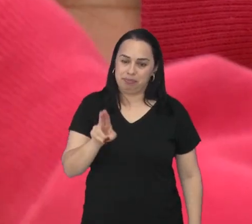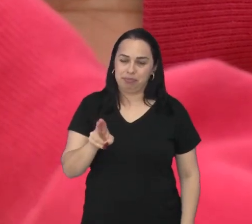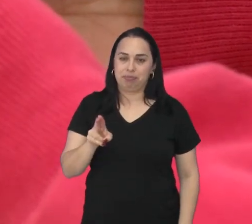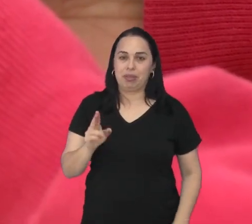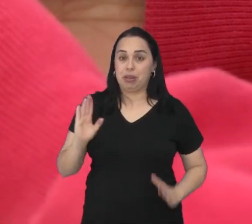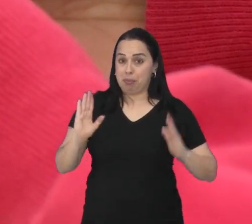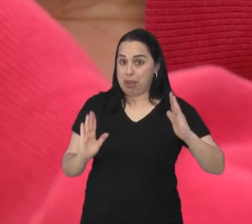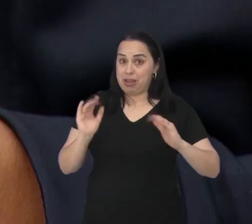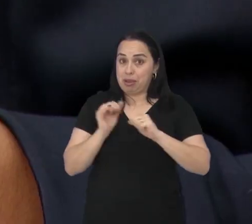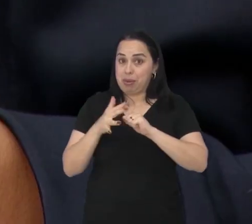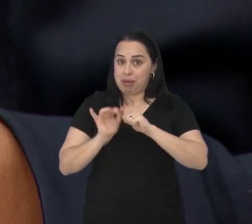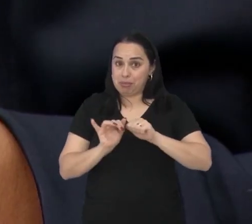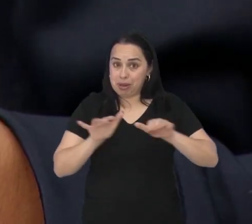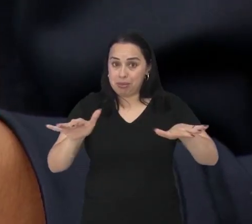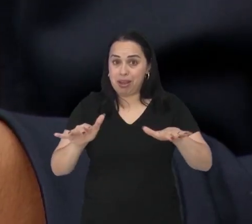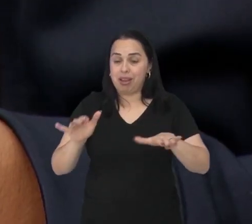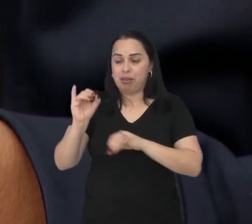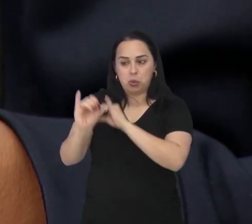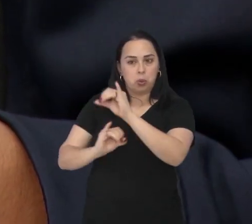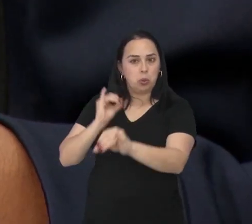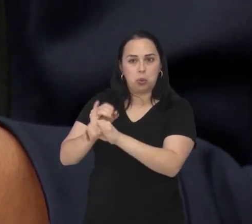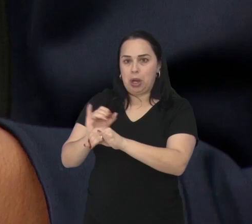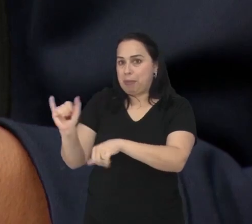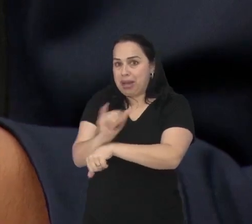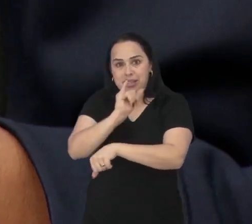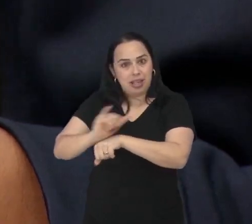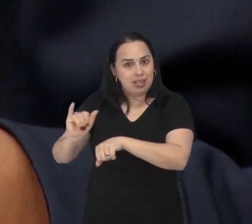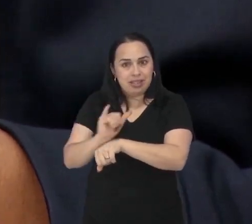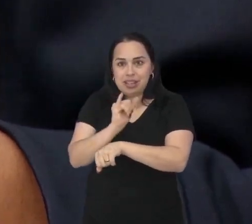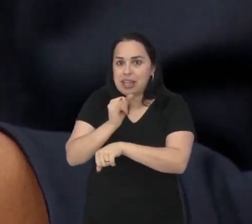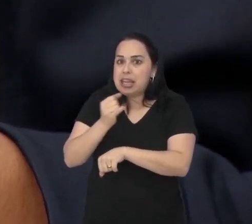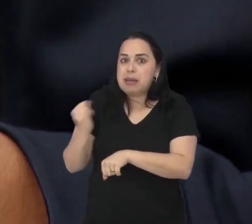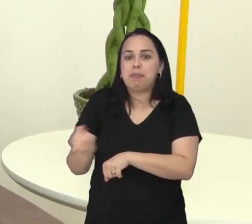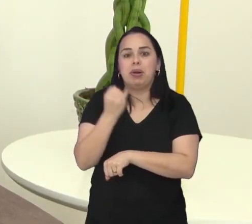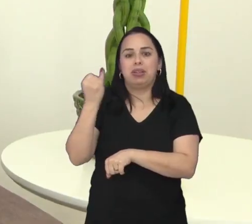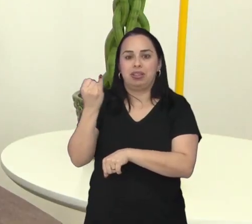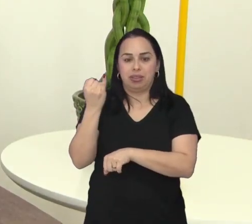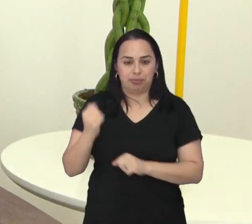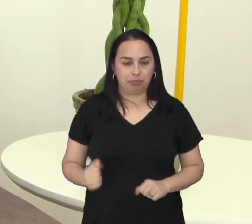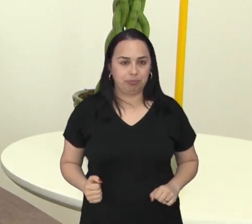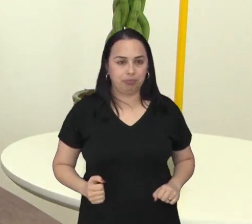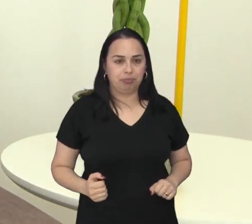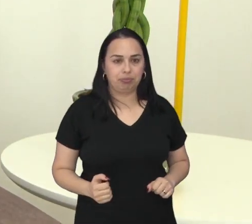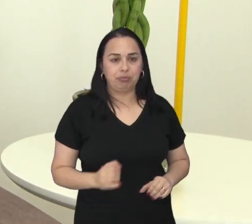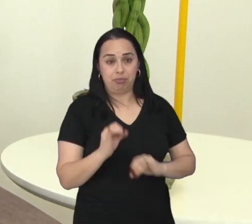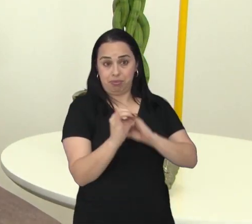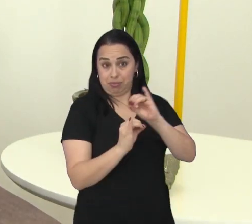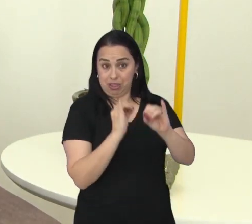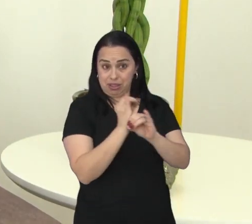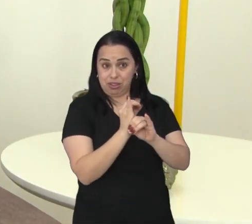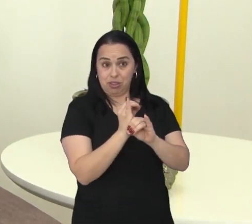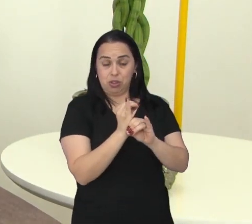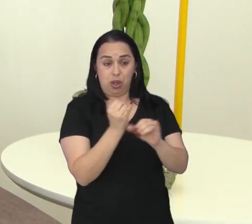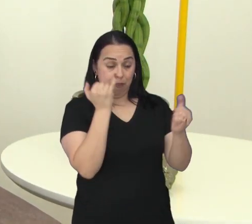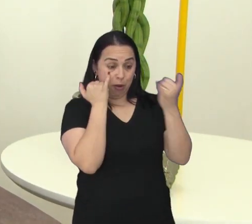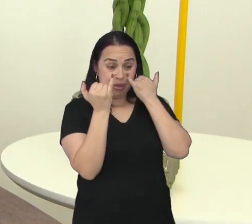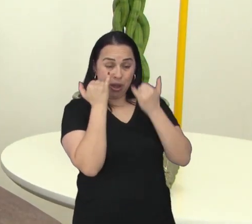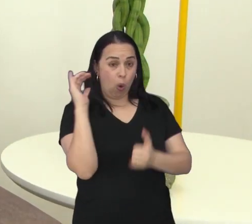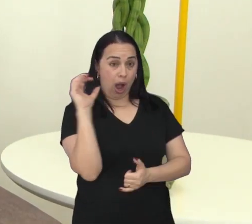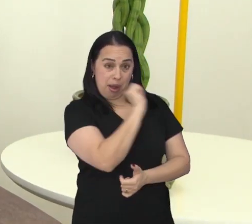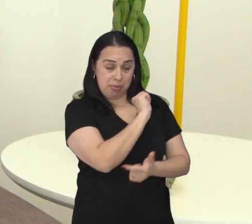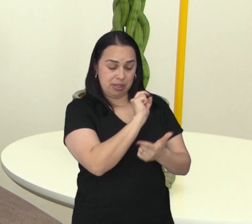pandemia, a internet se tornou um instrumento essencial para manter os vínculos. A internet nos trouxe acesso à